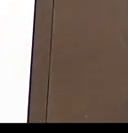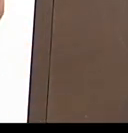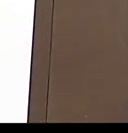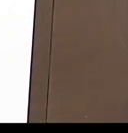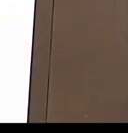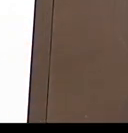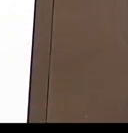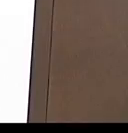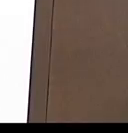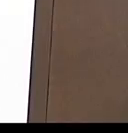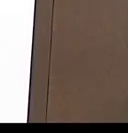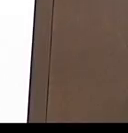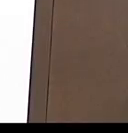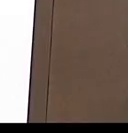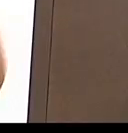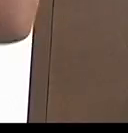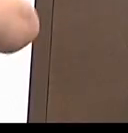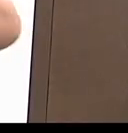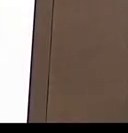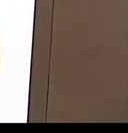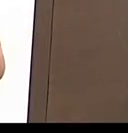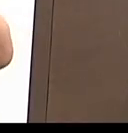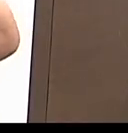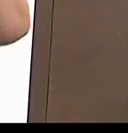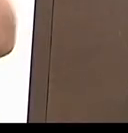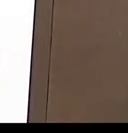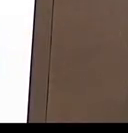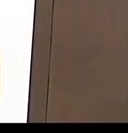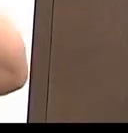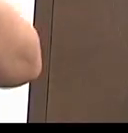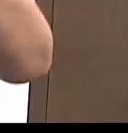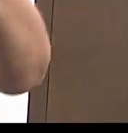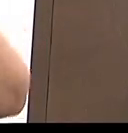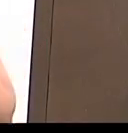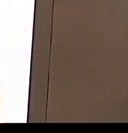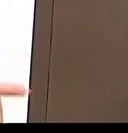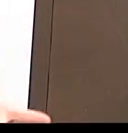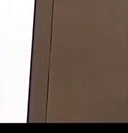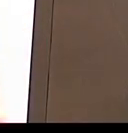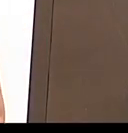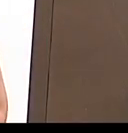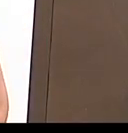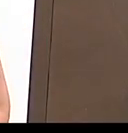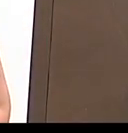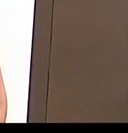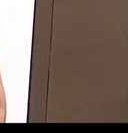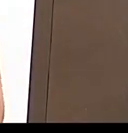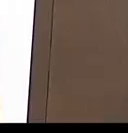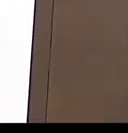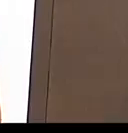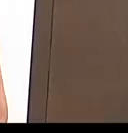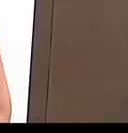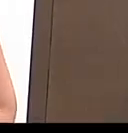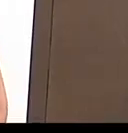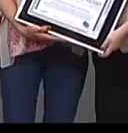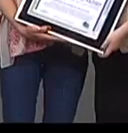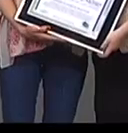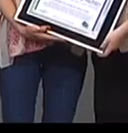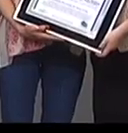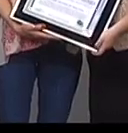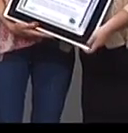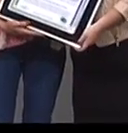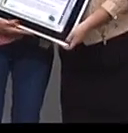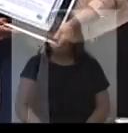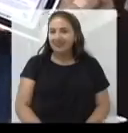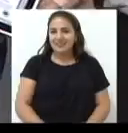fica escondido dentro de casa, num isolamento linguístico, né? A associação permite esse entrosamento.